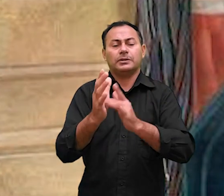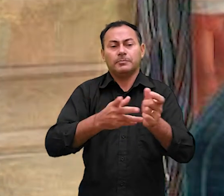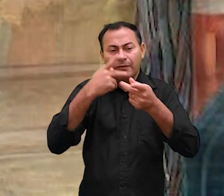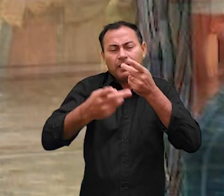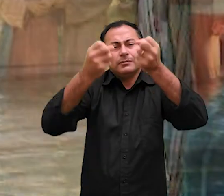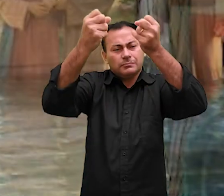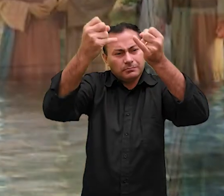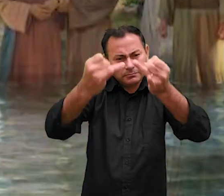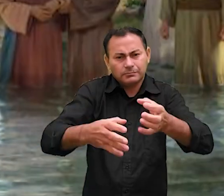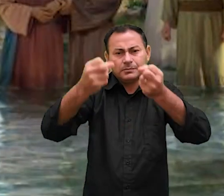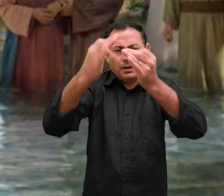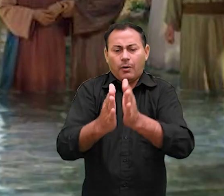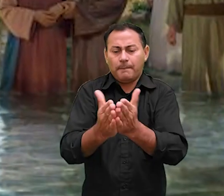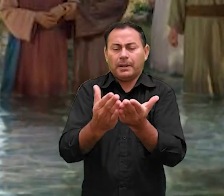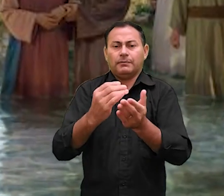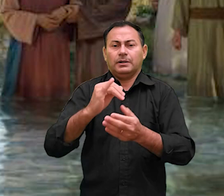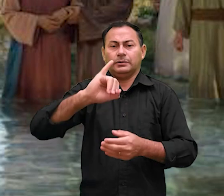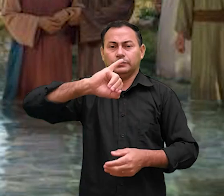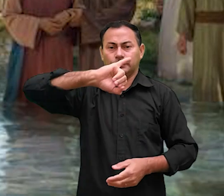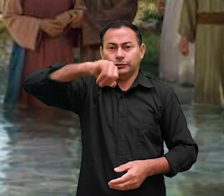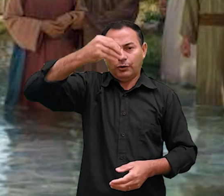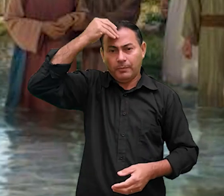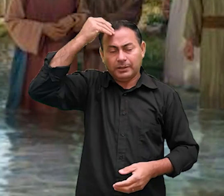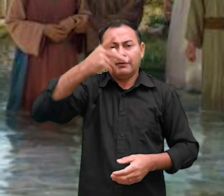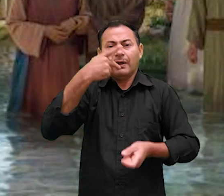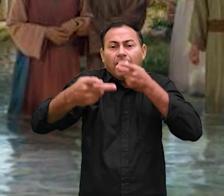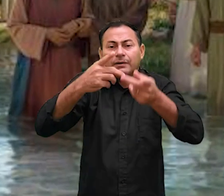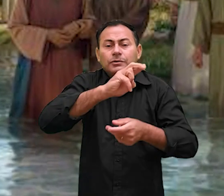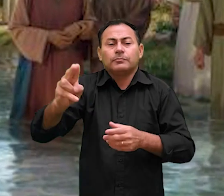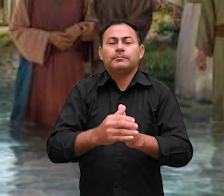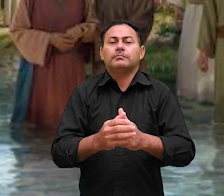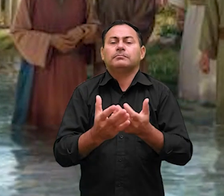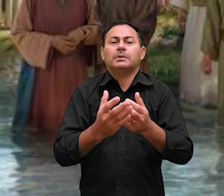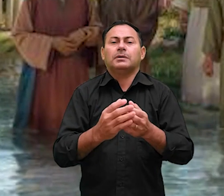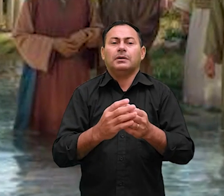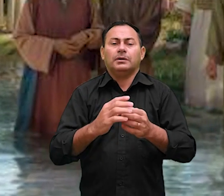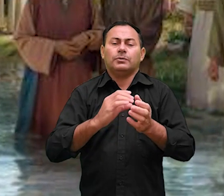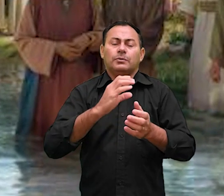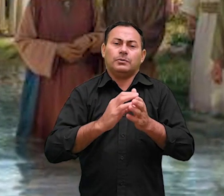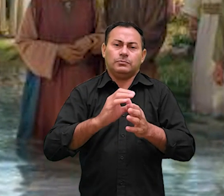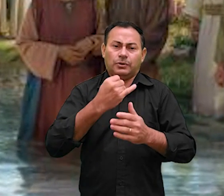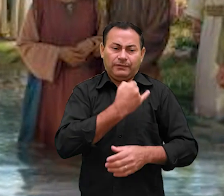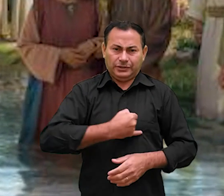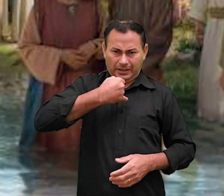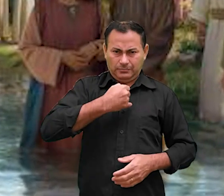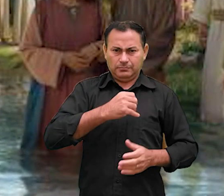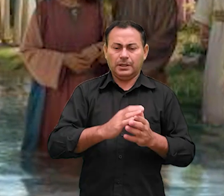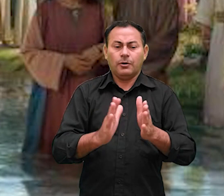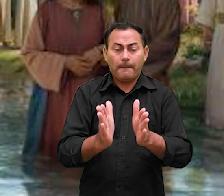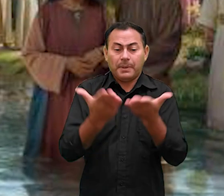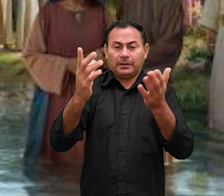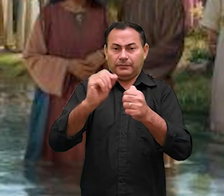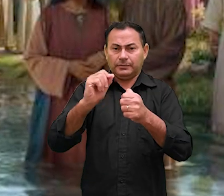listou várias evidências com as palavras de João Batista que tocavam em seu nome e as palavras do Pai no seu batismo, os milagres que